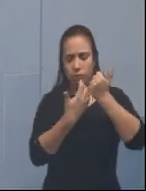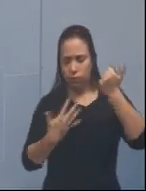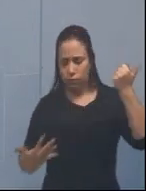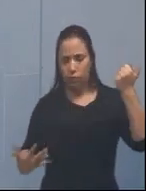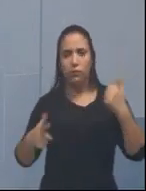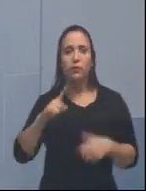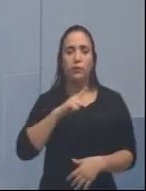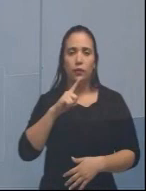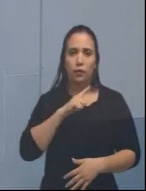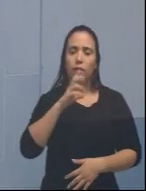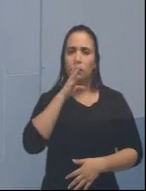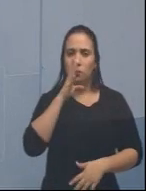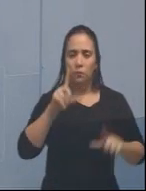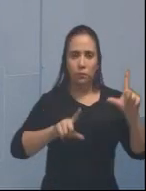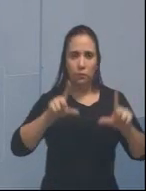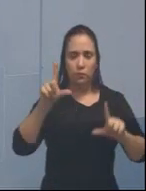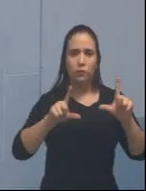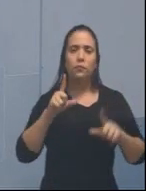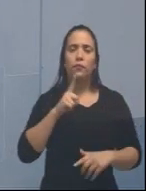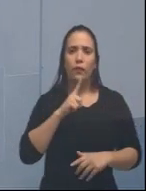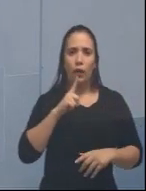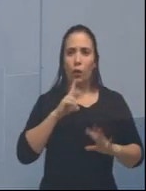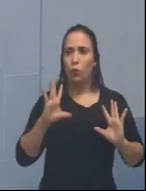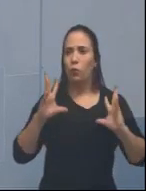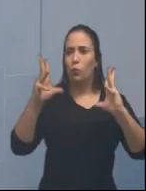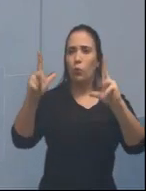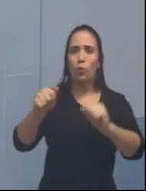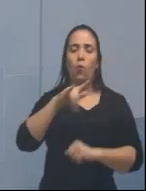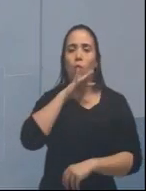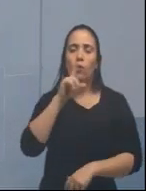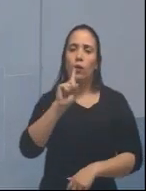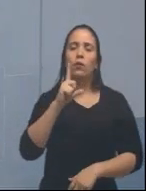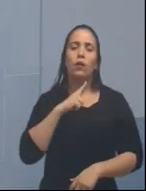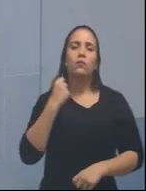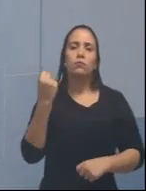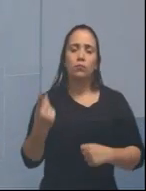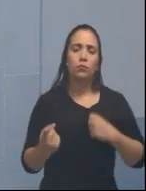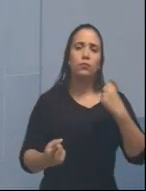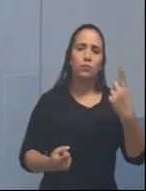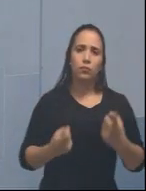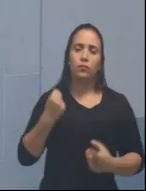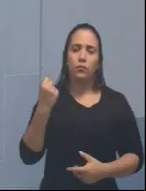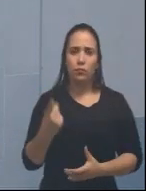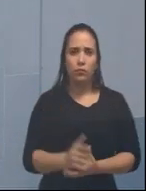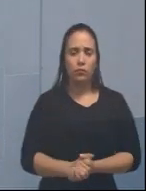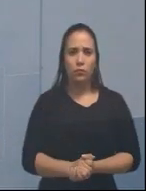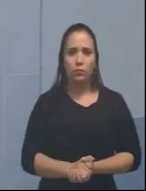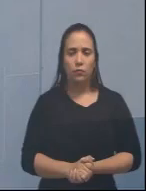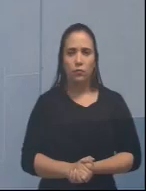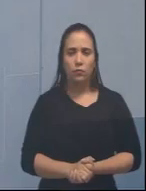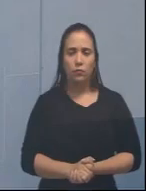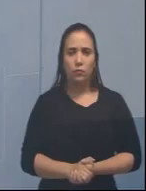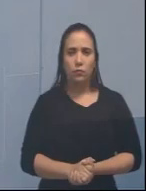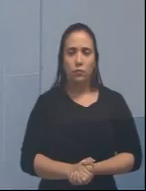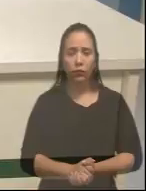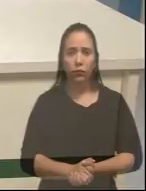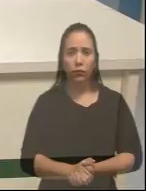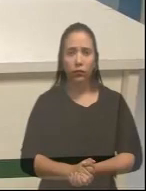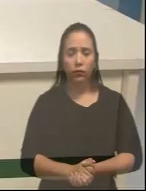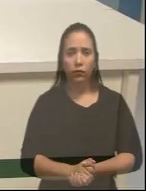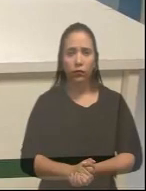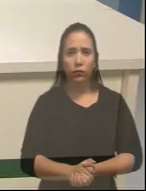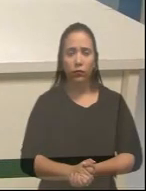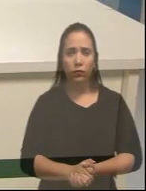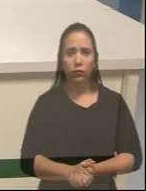também pode falar mal de toda a instituição. Luiz, eu vou ser bem sincero, eu não estou falando de indivíduo, não, estou falando o nome